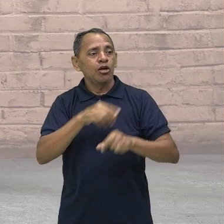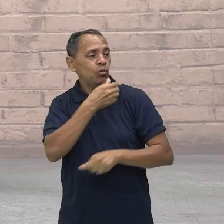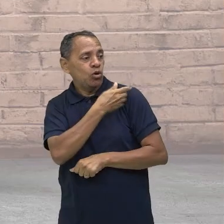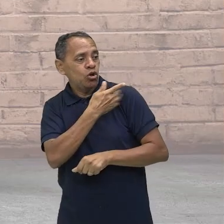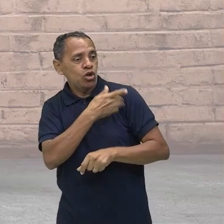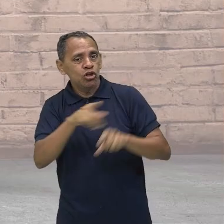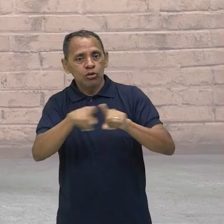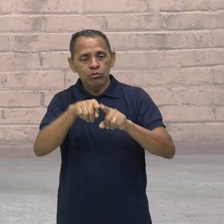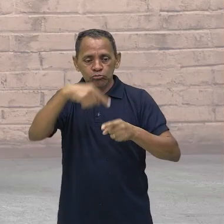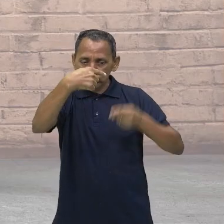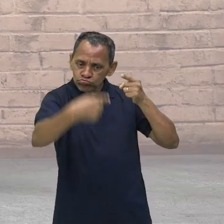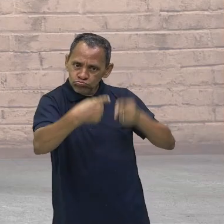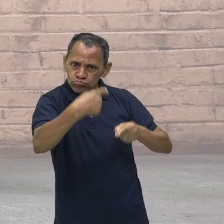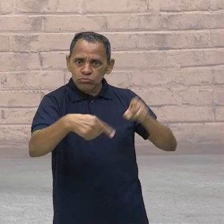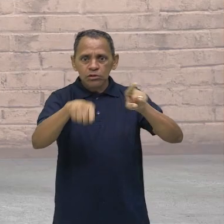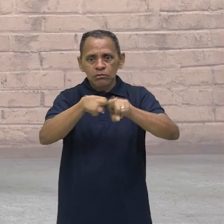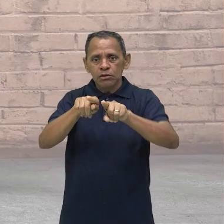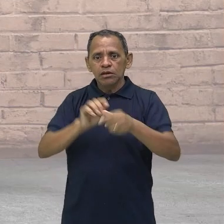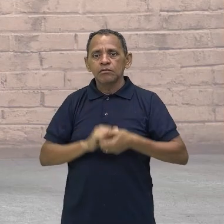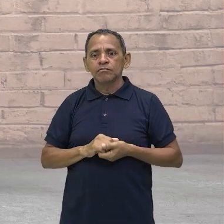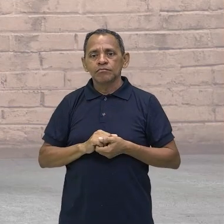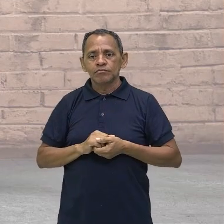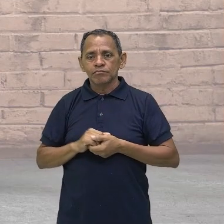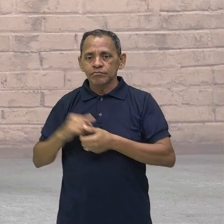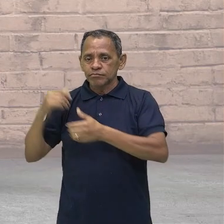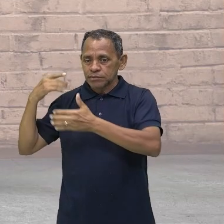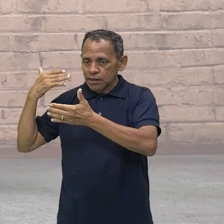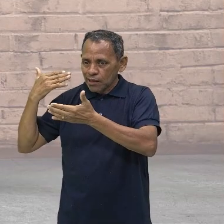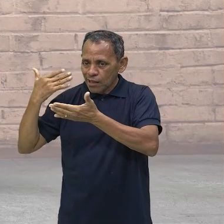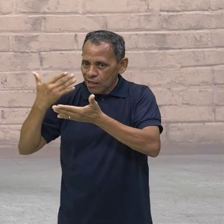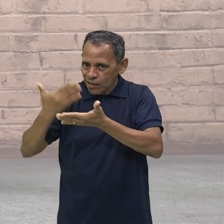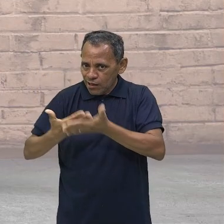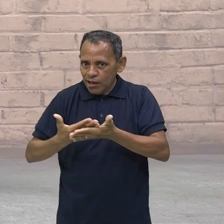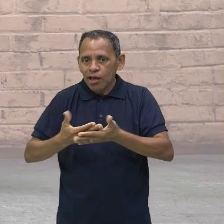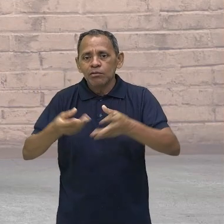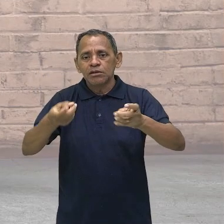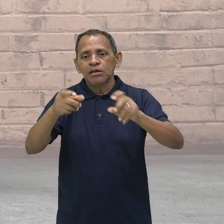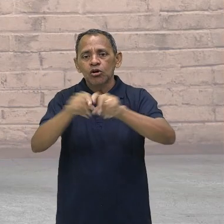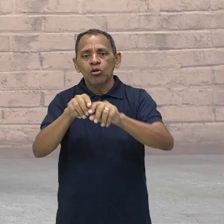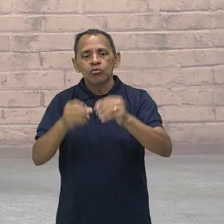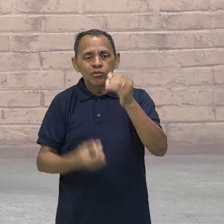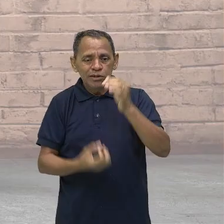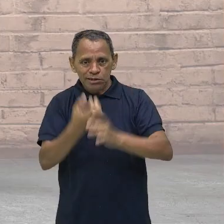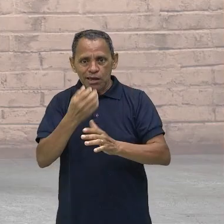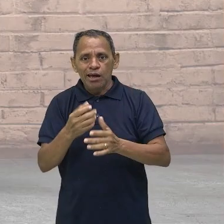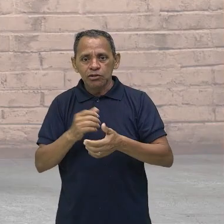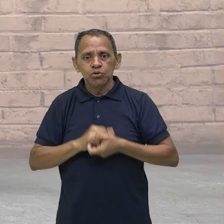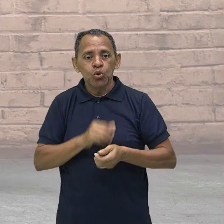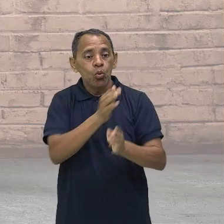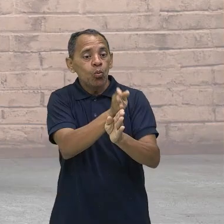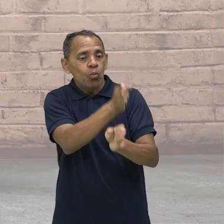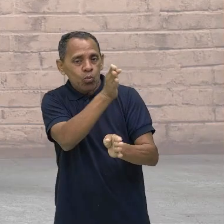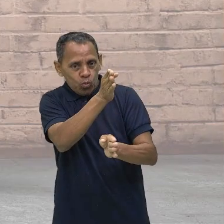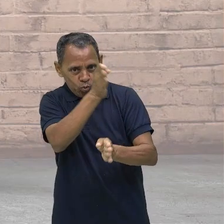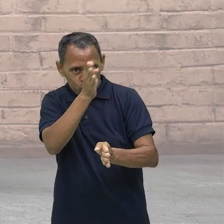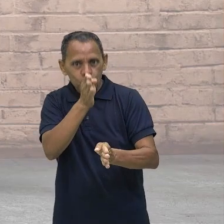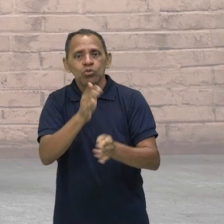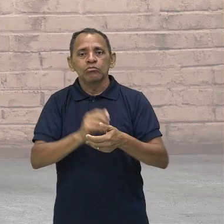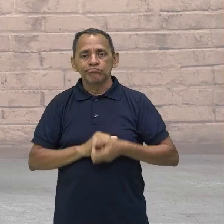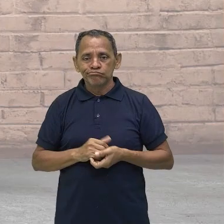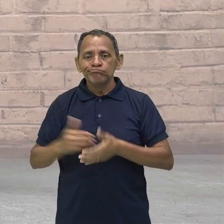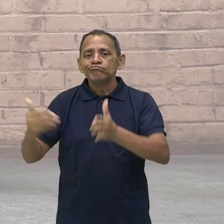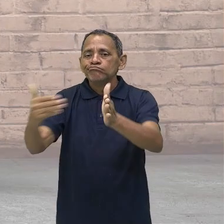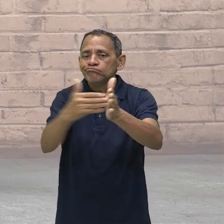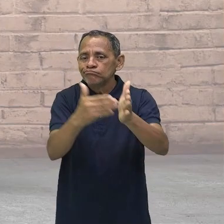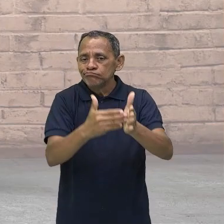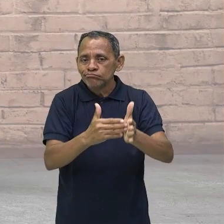da história, nós vamos perceber que é como se fosse criado um muro. E esse muro, ele não dividiu só